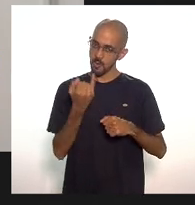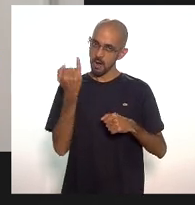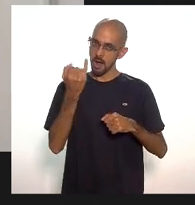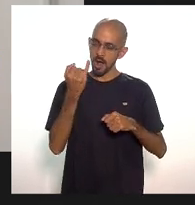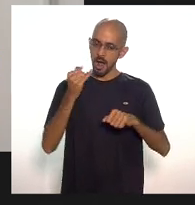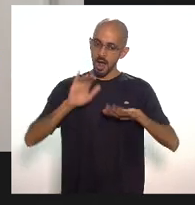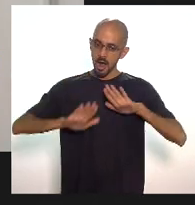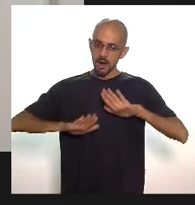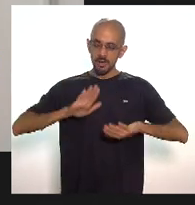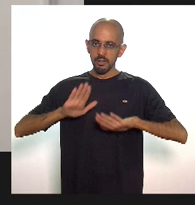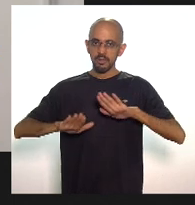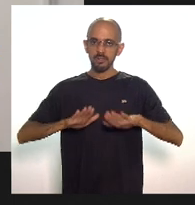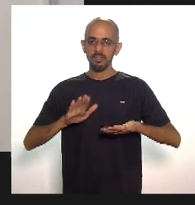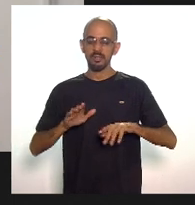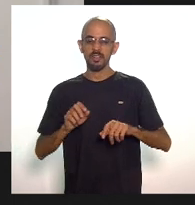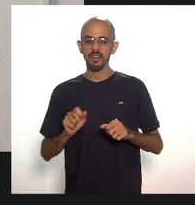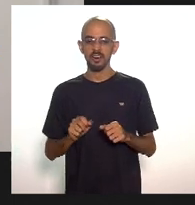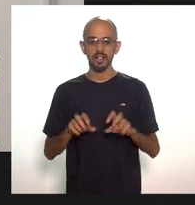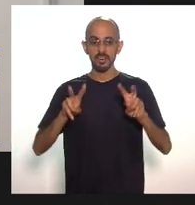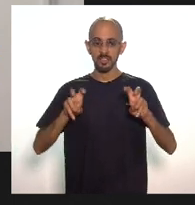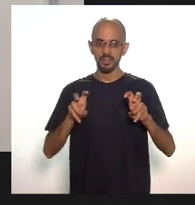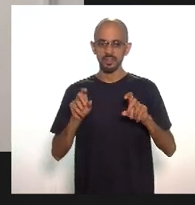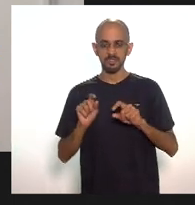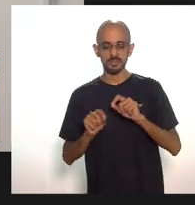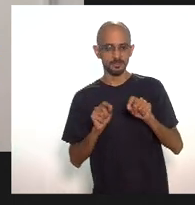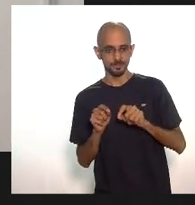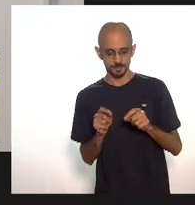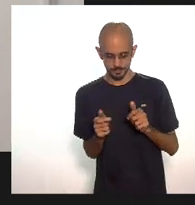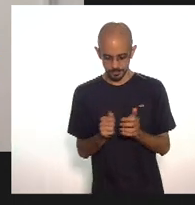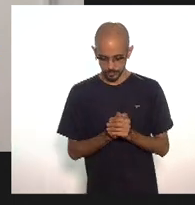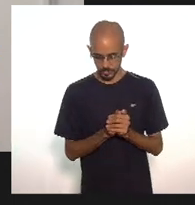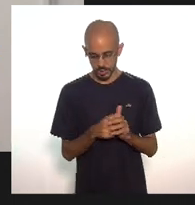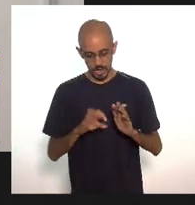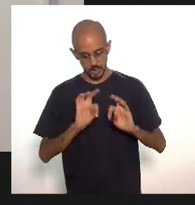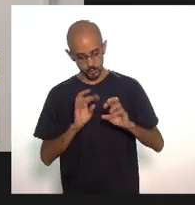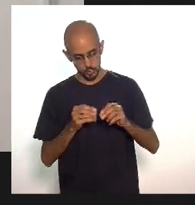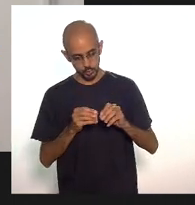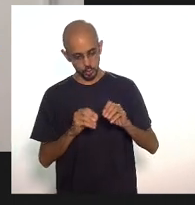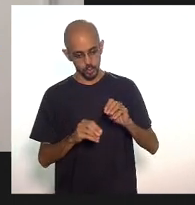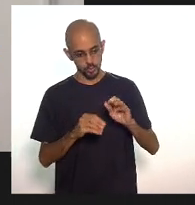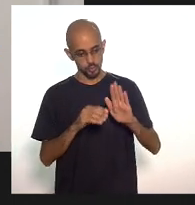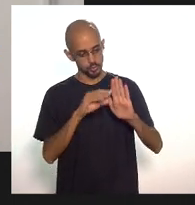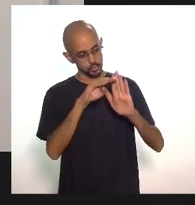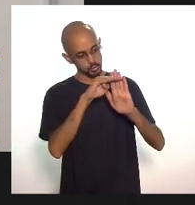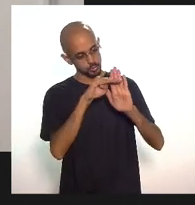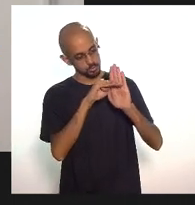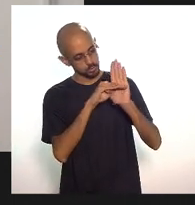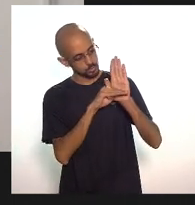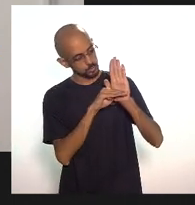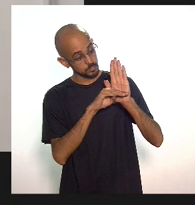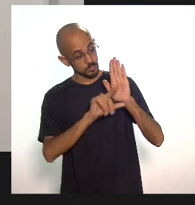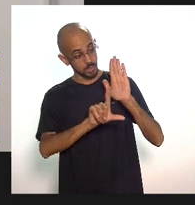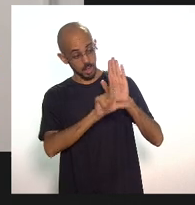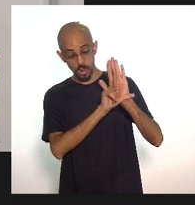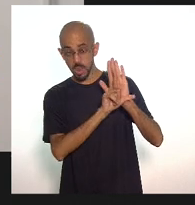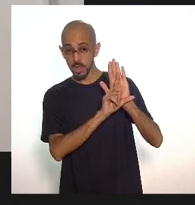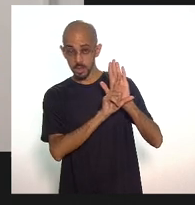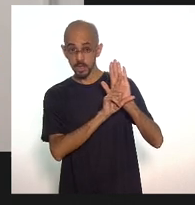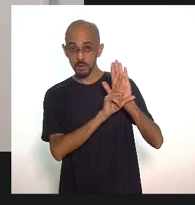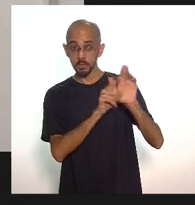cuidadoso, né, com relação aos dispositivos da lei, que muitas das vezes passa um